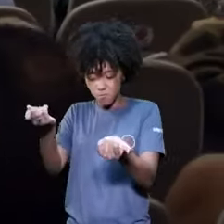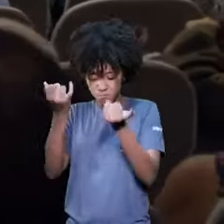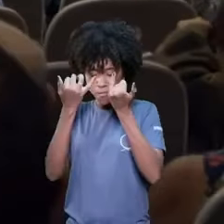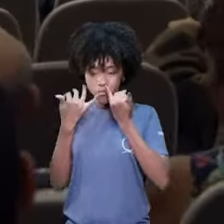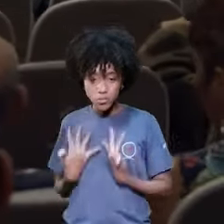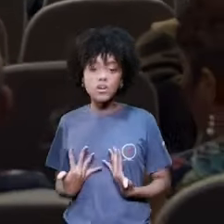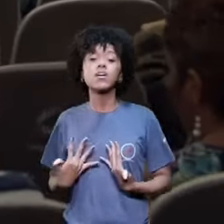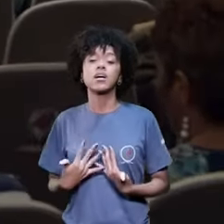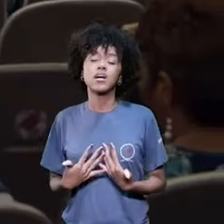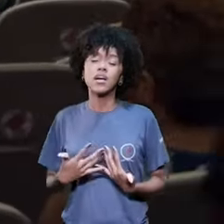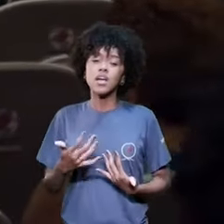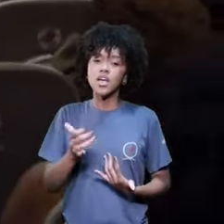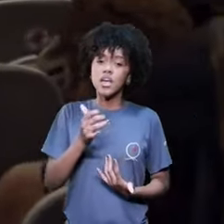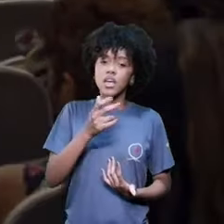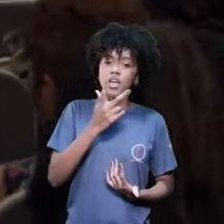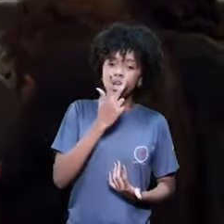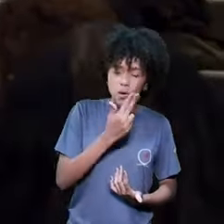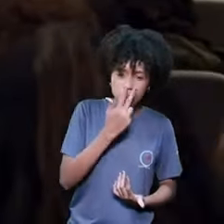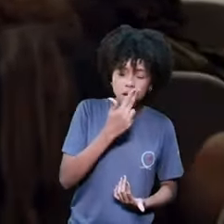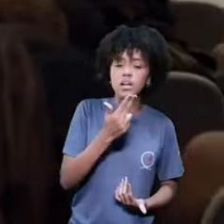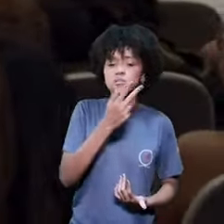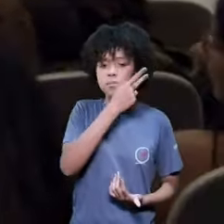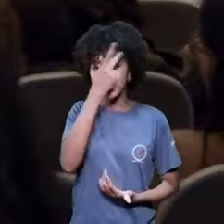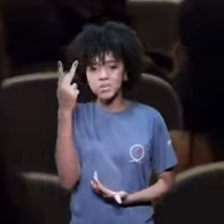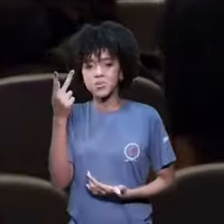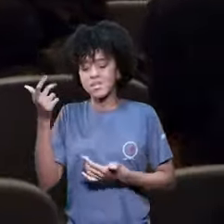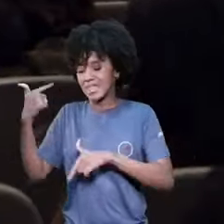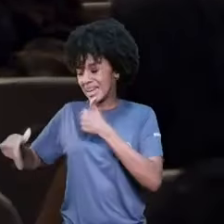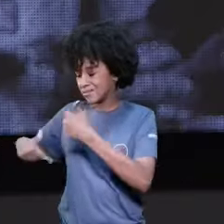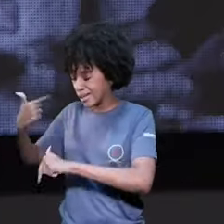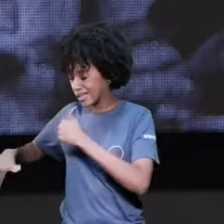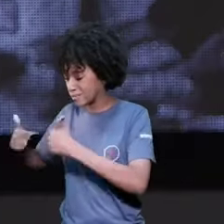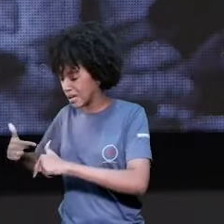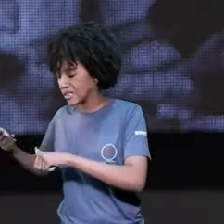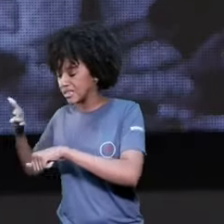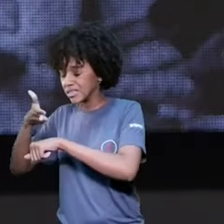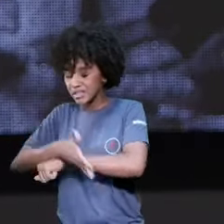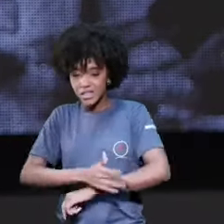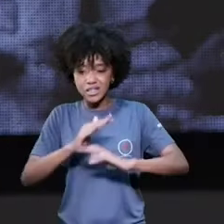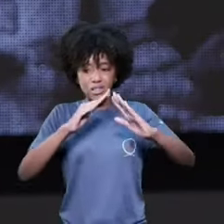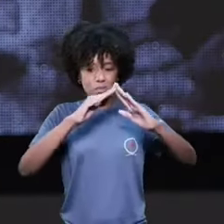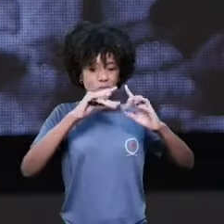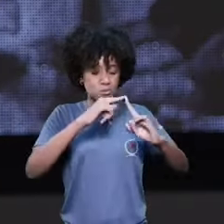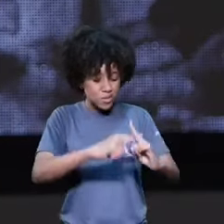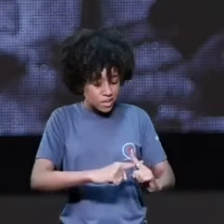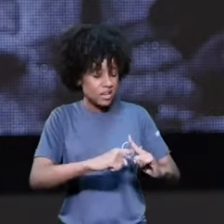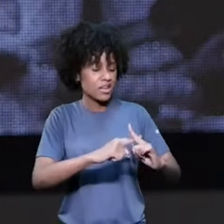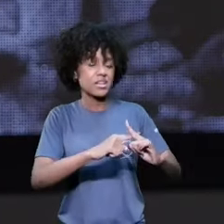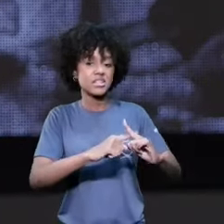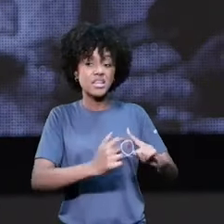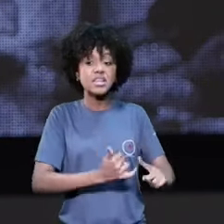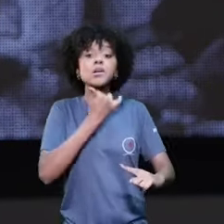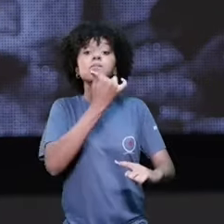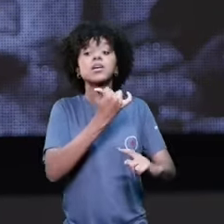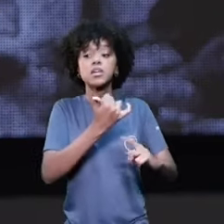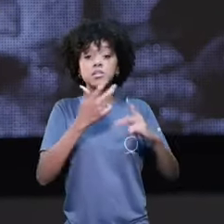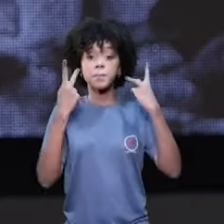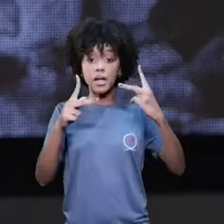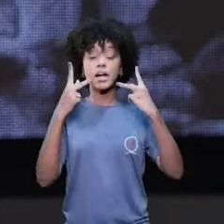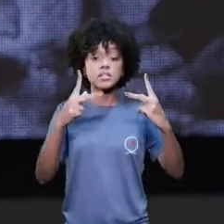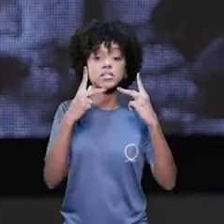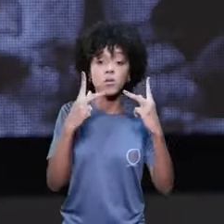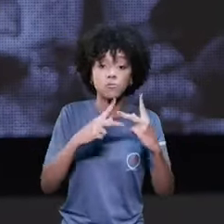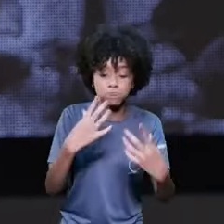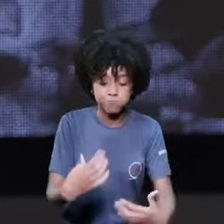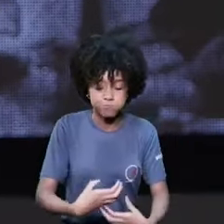sobrecarregado, ou sai do trabalho cansado, entra por essas portas com um peso terrível nas costas, como se fosse o último culto da sua vida. De repente alguém sobe aqui, começa a pegar a